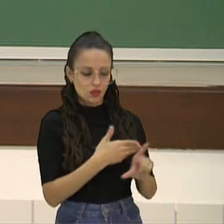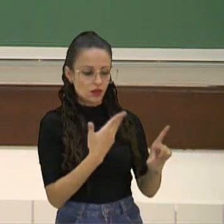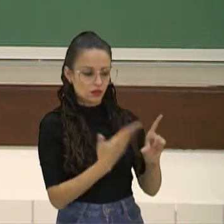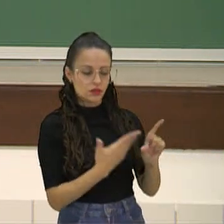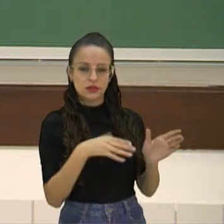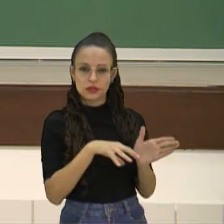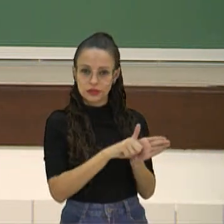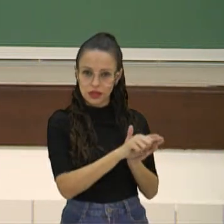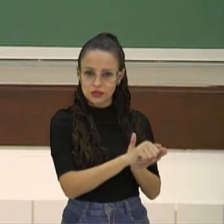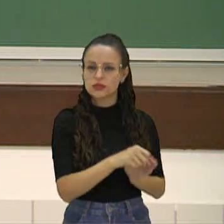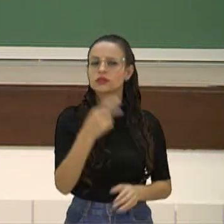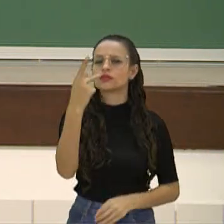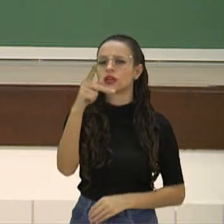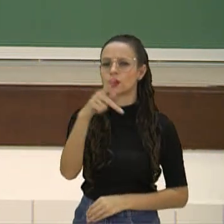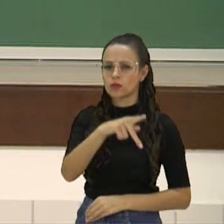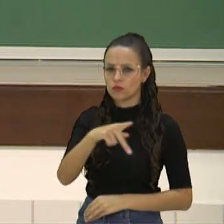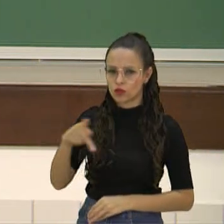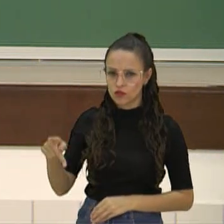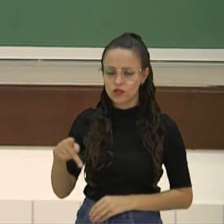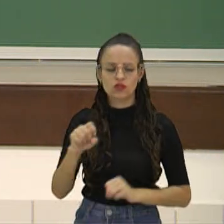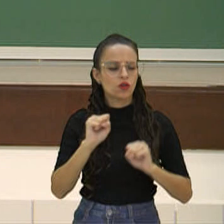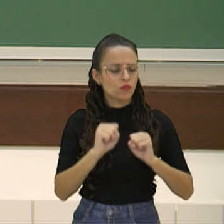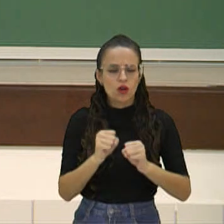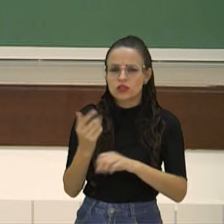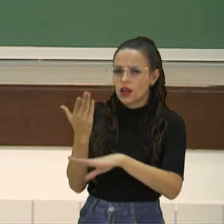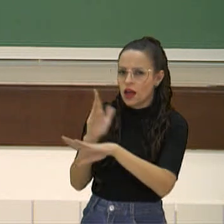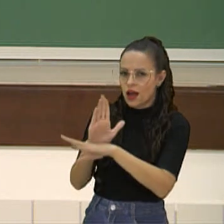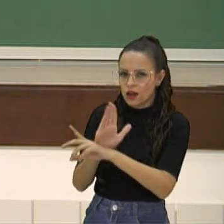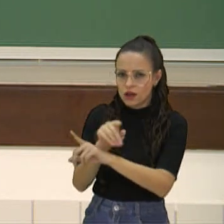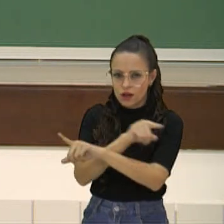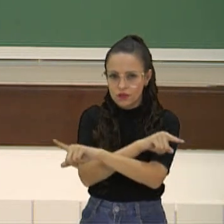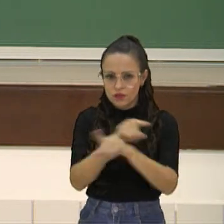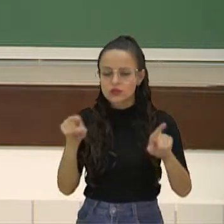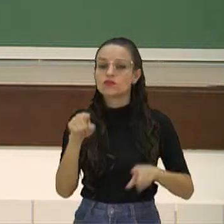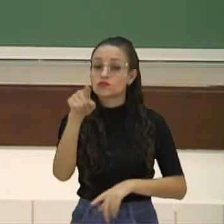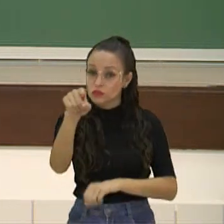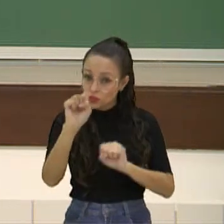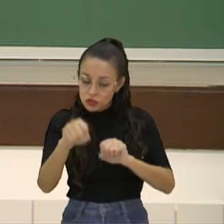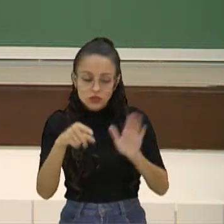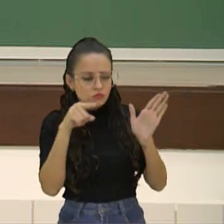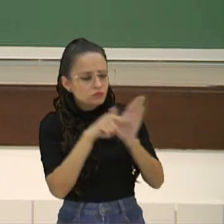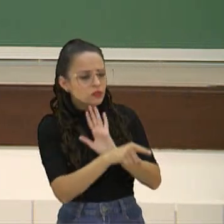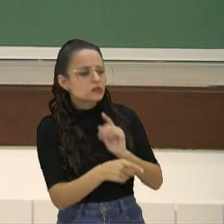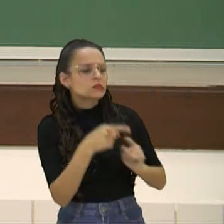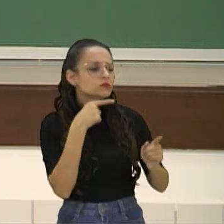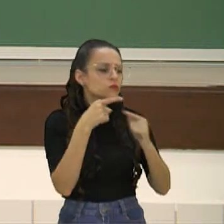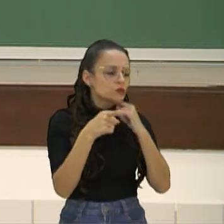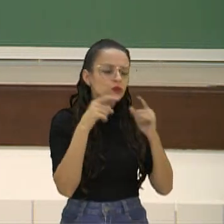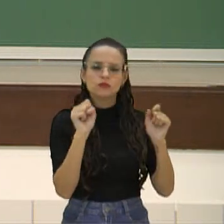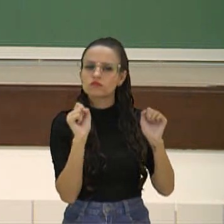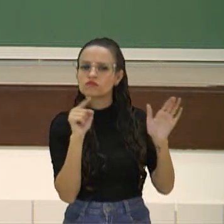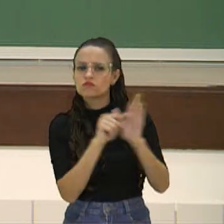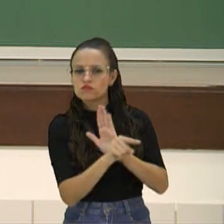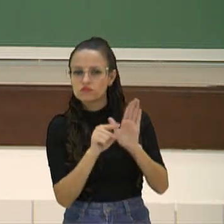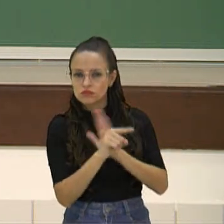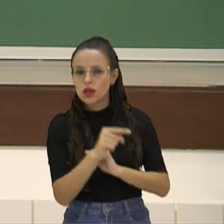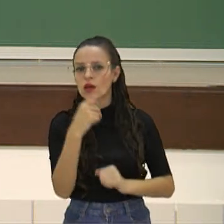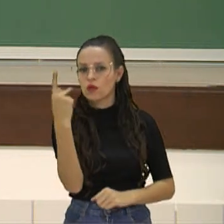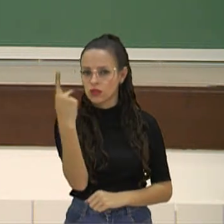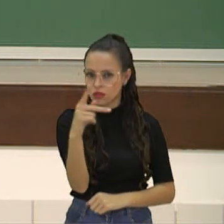teu professor lá que vai ter maior boa vontade de te ajudar. Pergunta, interaja com ele, coloque as